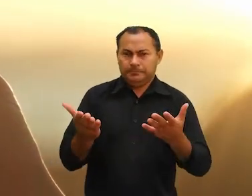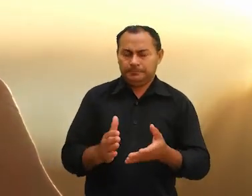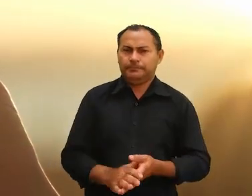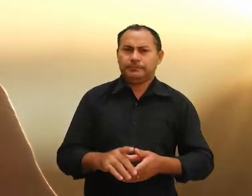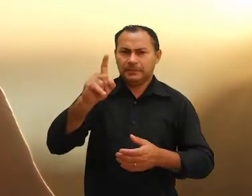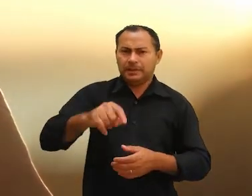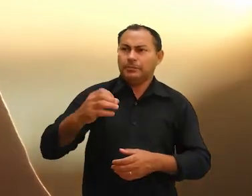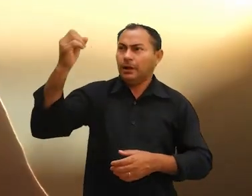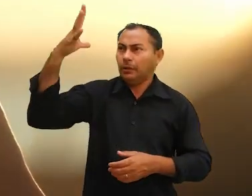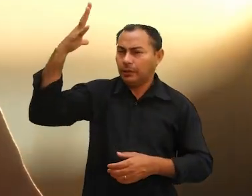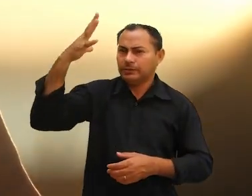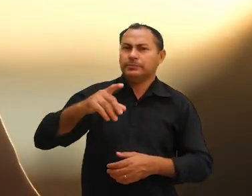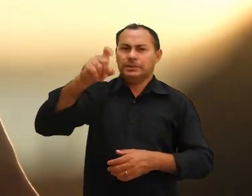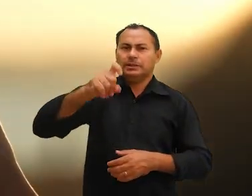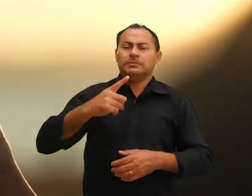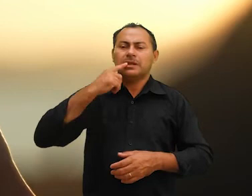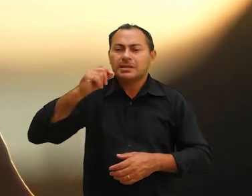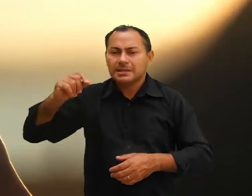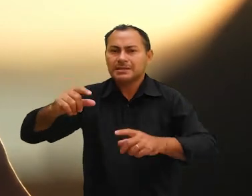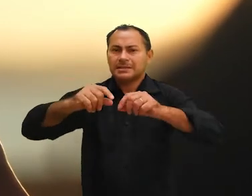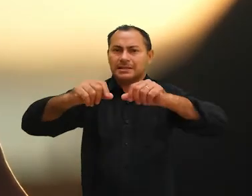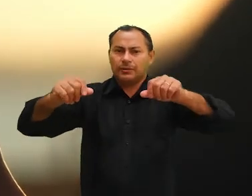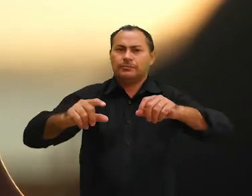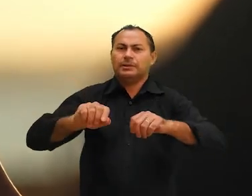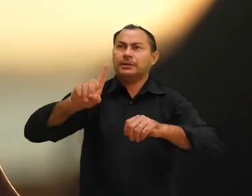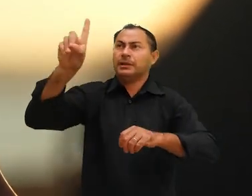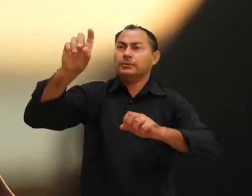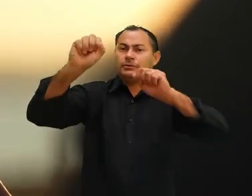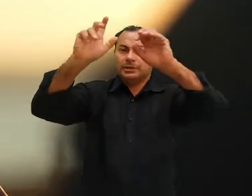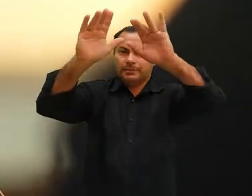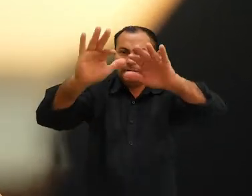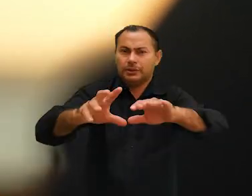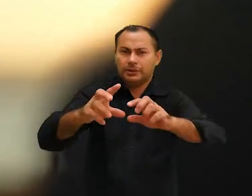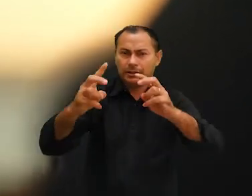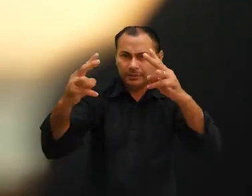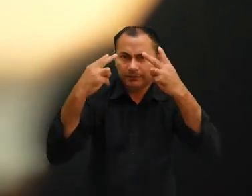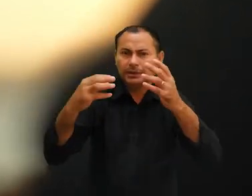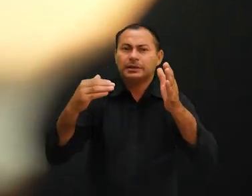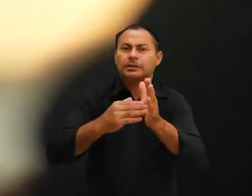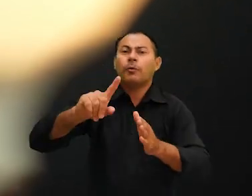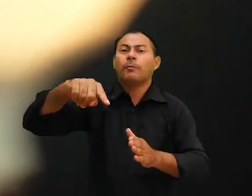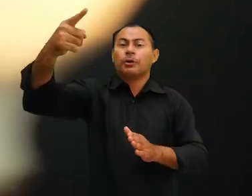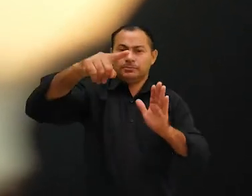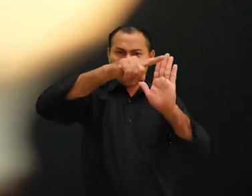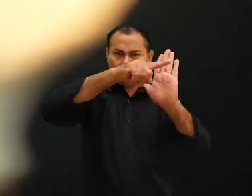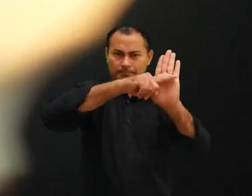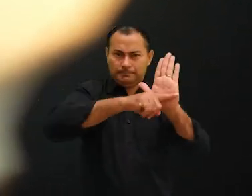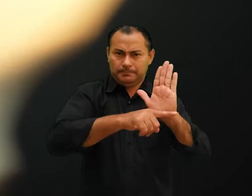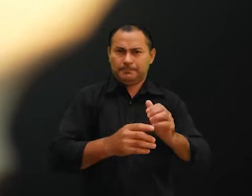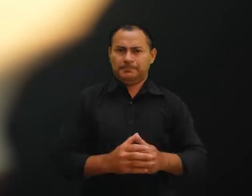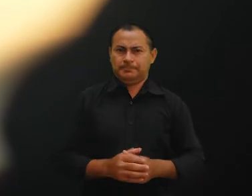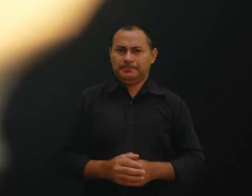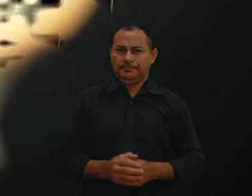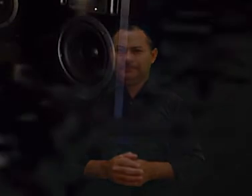vivendo sejamos luz sejamos sal que Deus lhe abençoe para gradualmente até o próximo